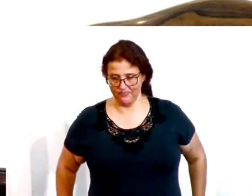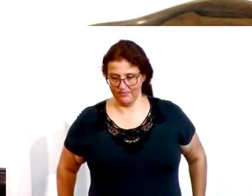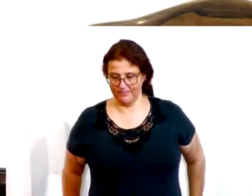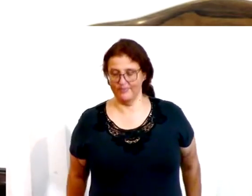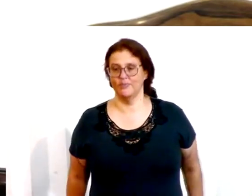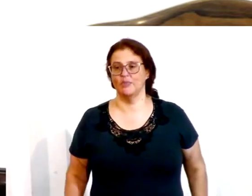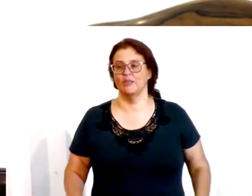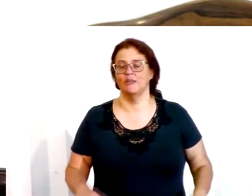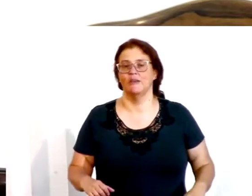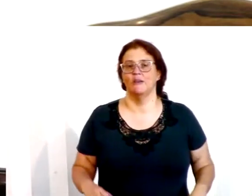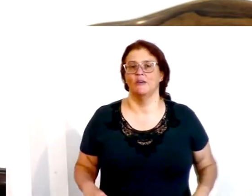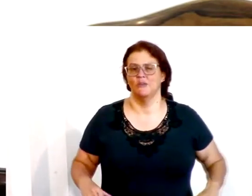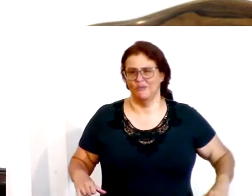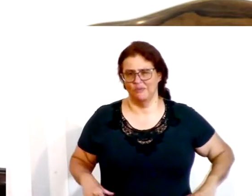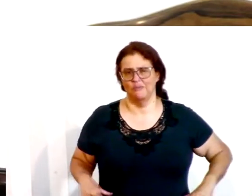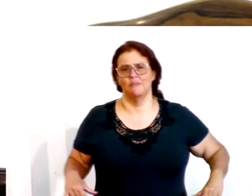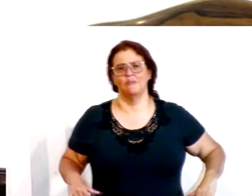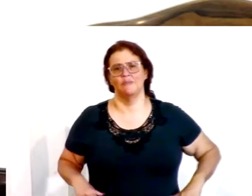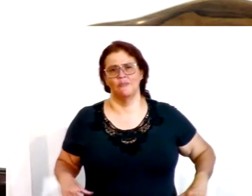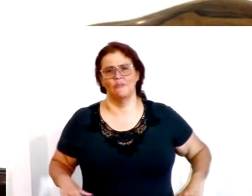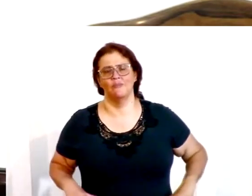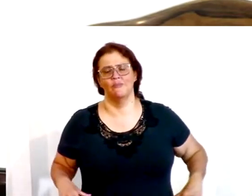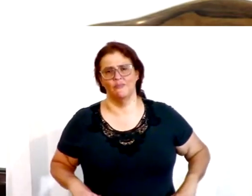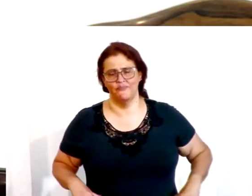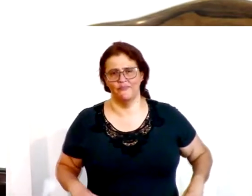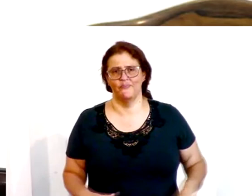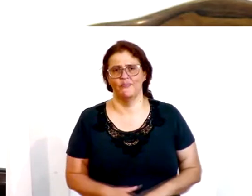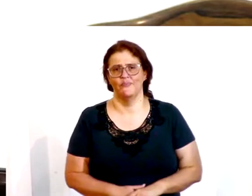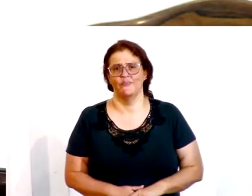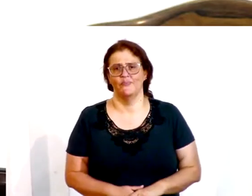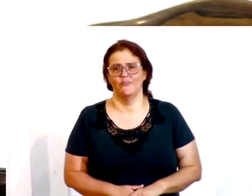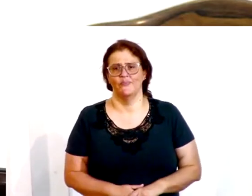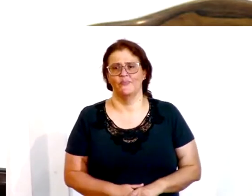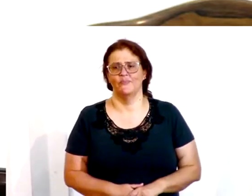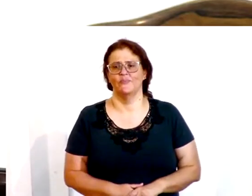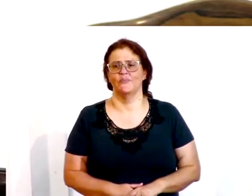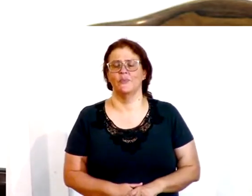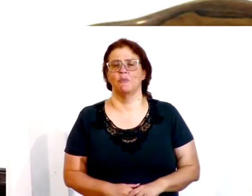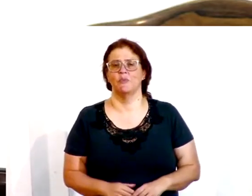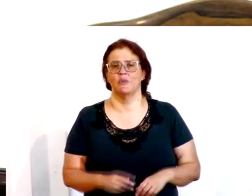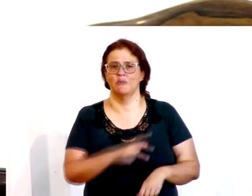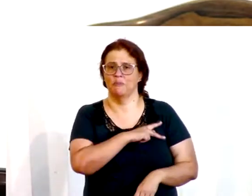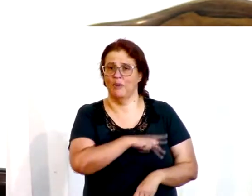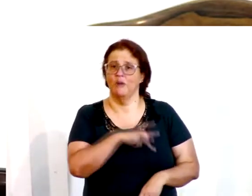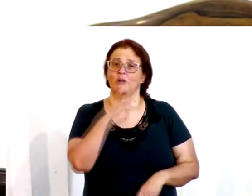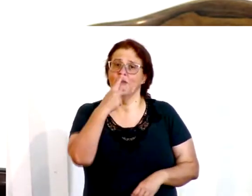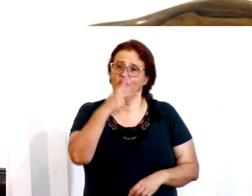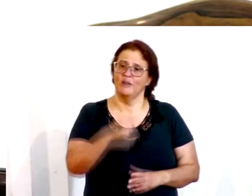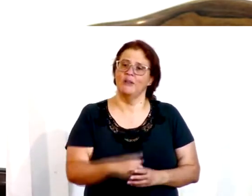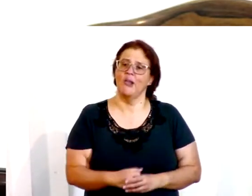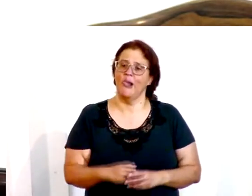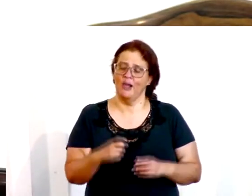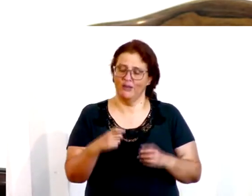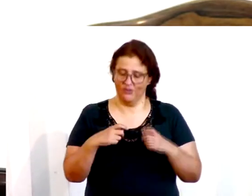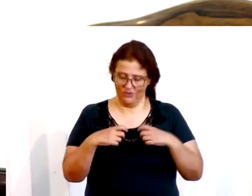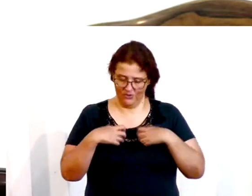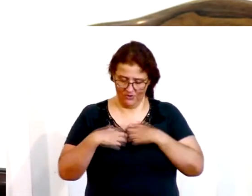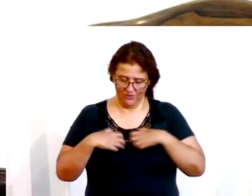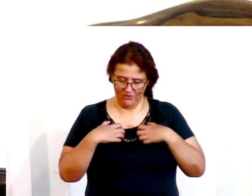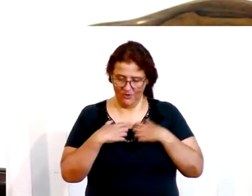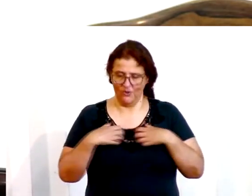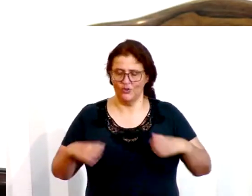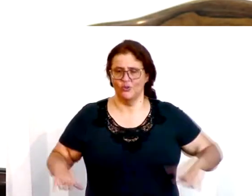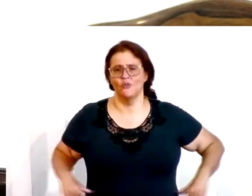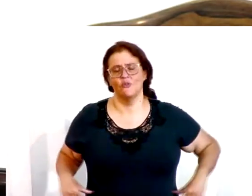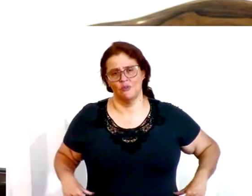Os sofrimentos, como diz Paulo, do tempo presente, são sofrimentos reais. No entanto, eu